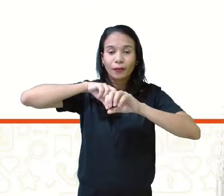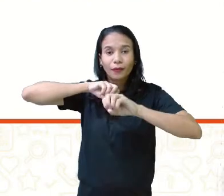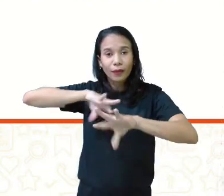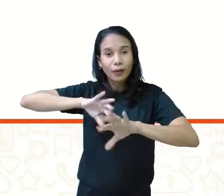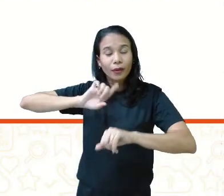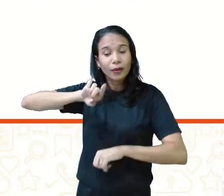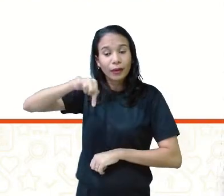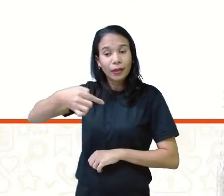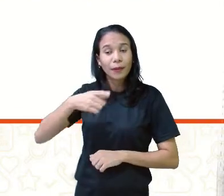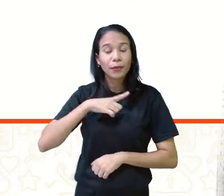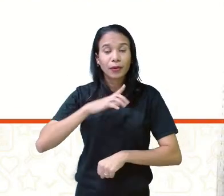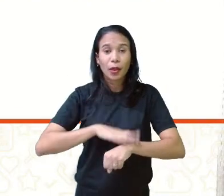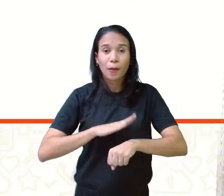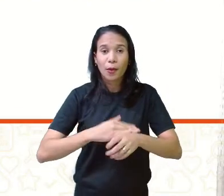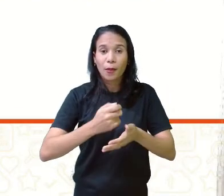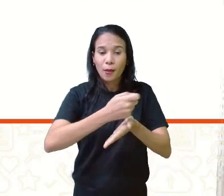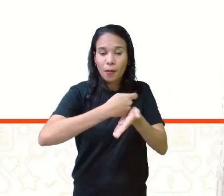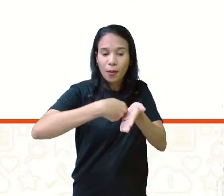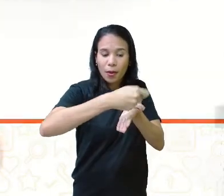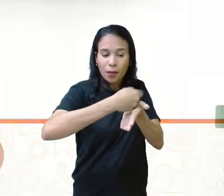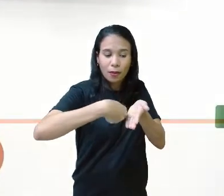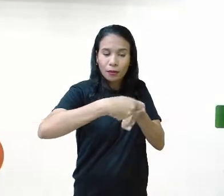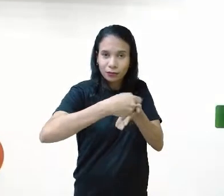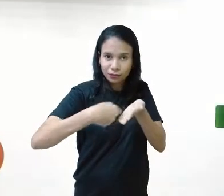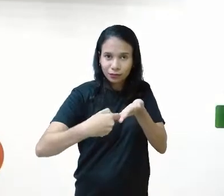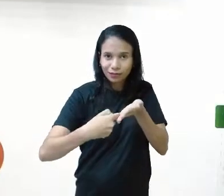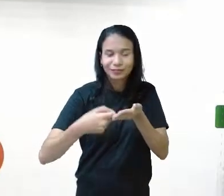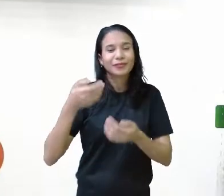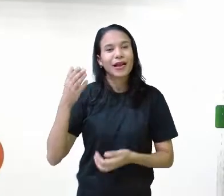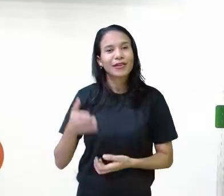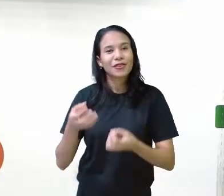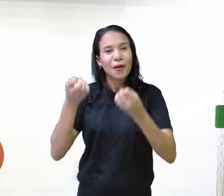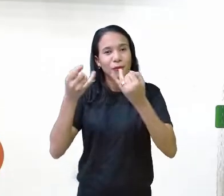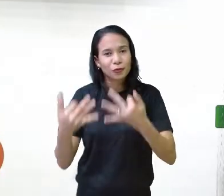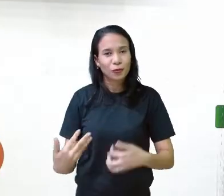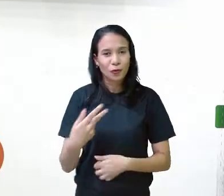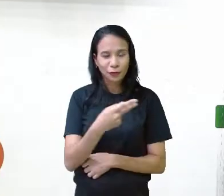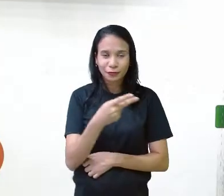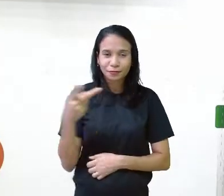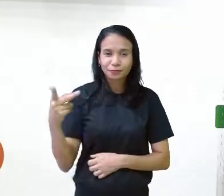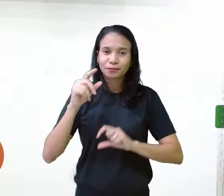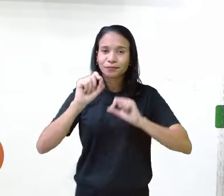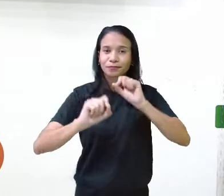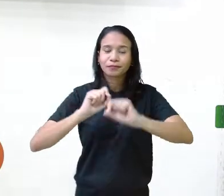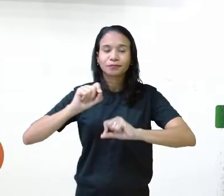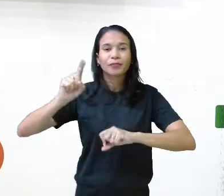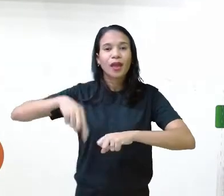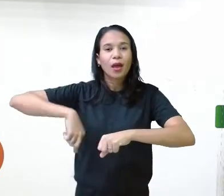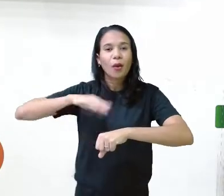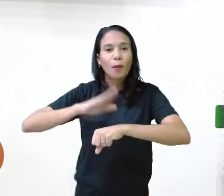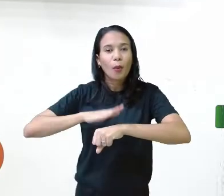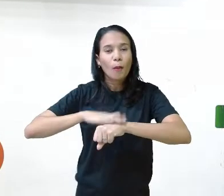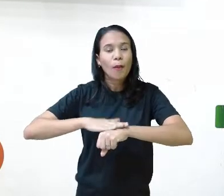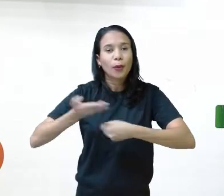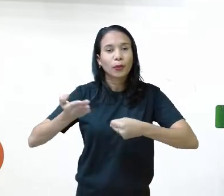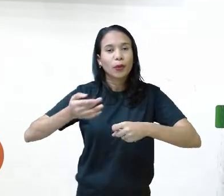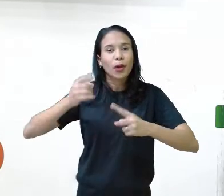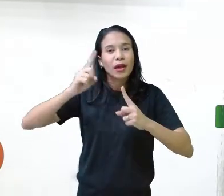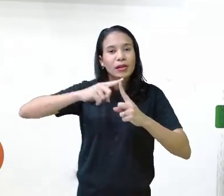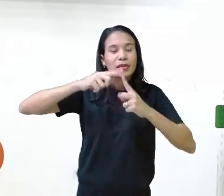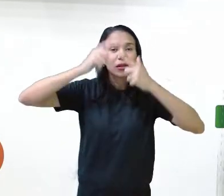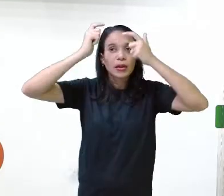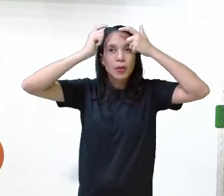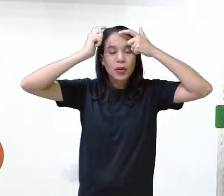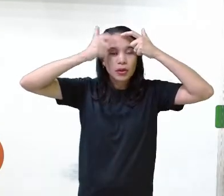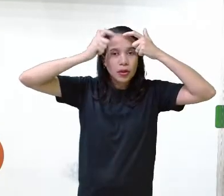seguida promover a escrita ortográfica. É como eu já falei antes, esse momento, esse tipo de transtorno,